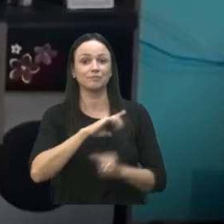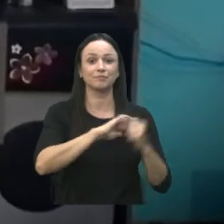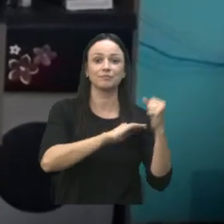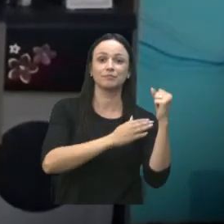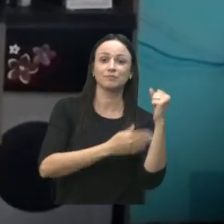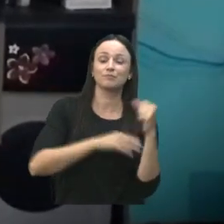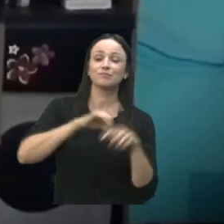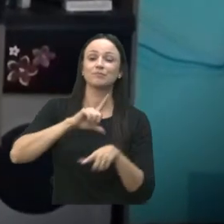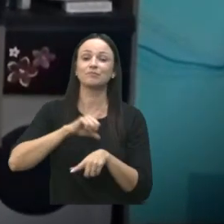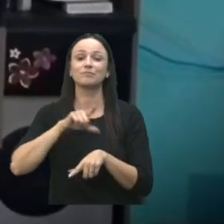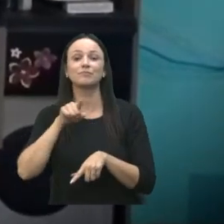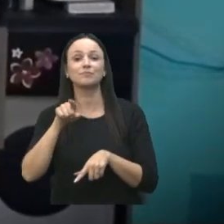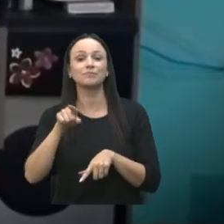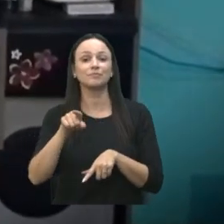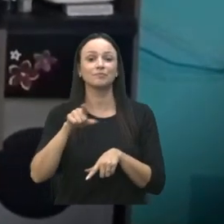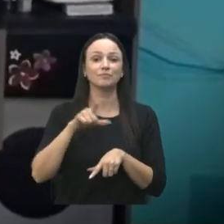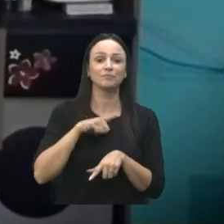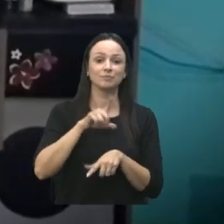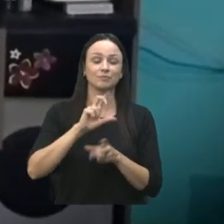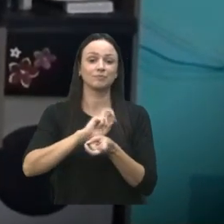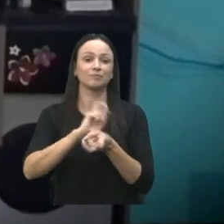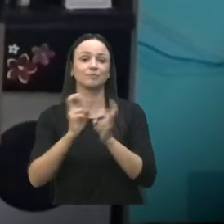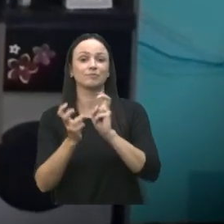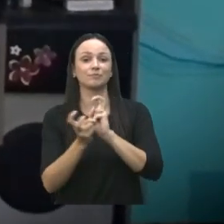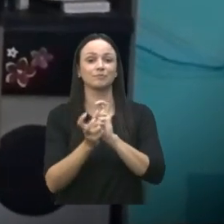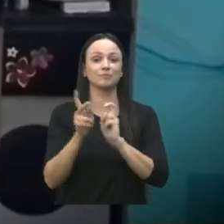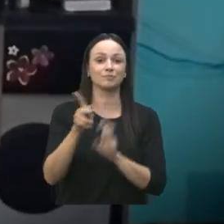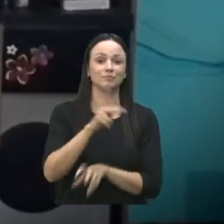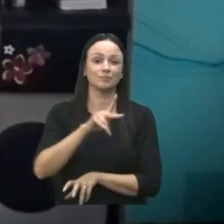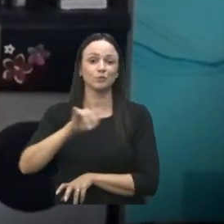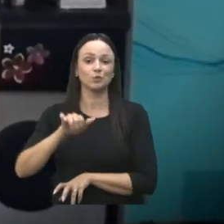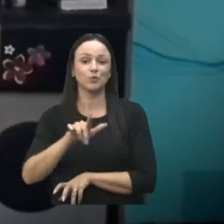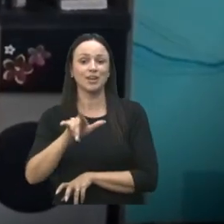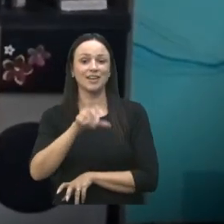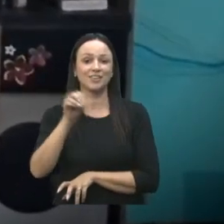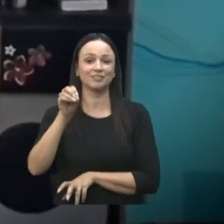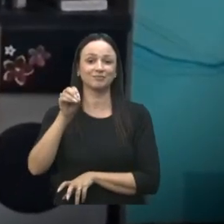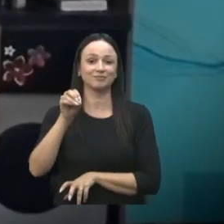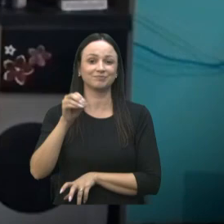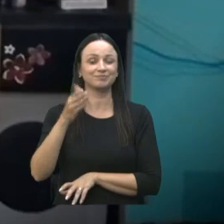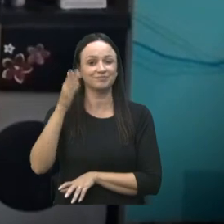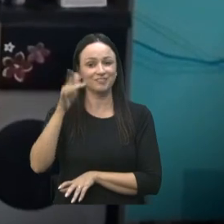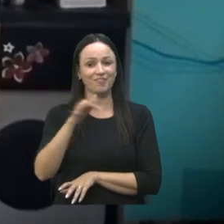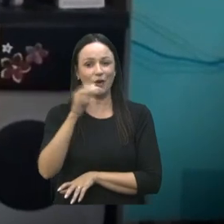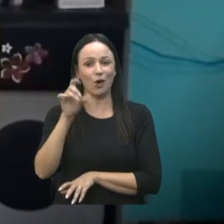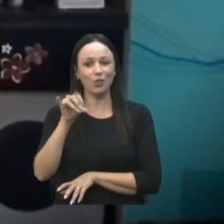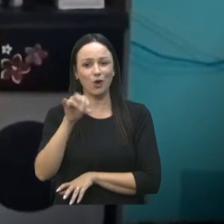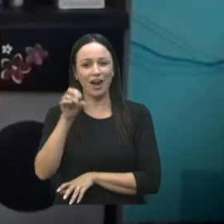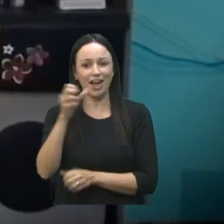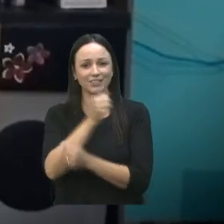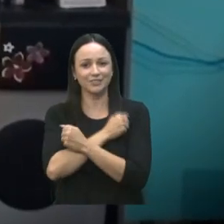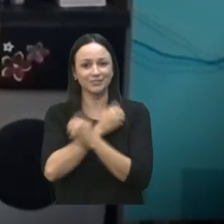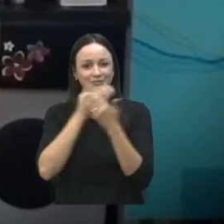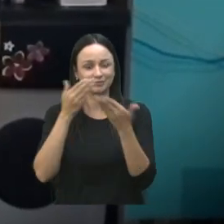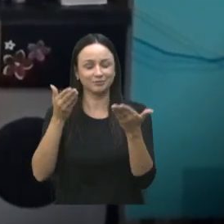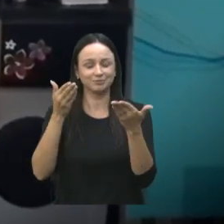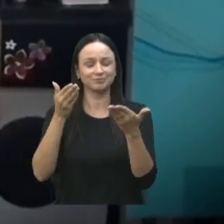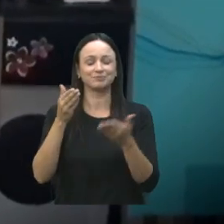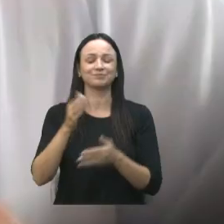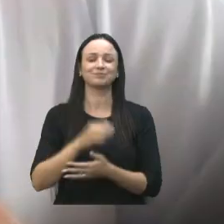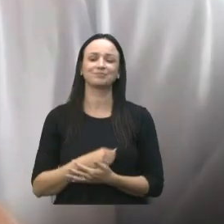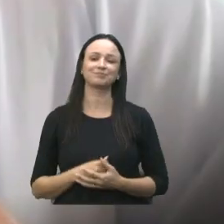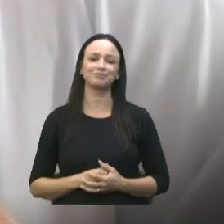e união, tem capoeira no mestre Julião. Vai lá, Falcão Dourado, um abraço, achei a todos, valeu